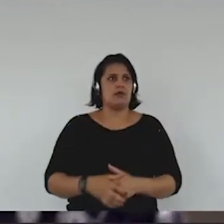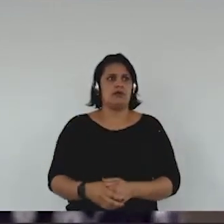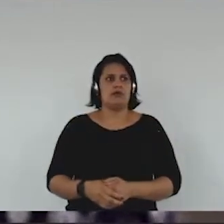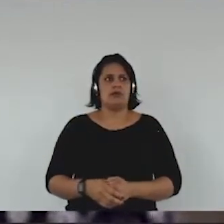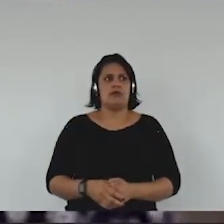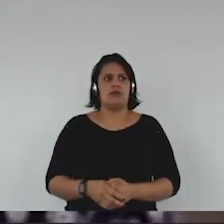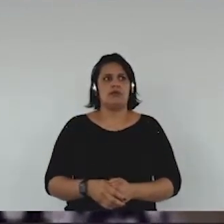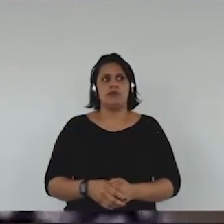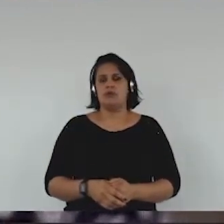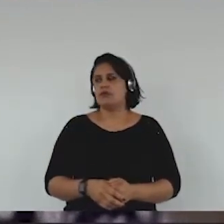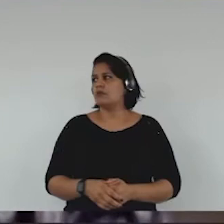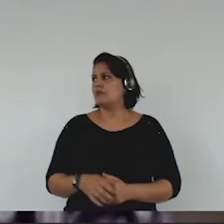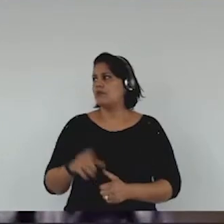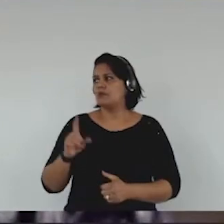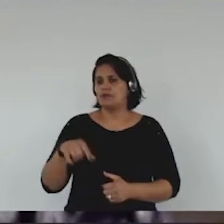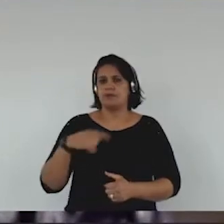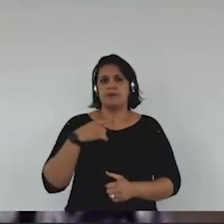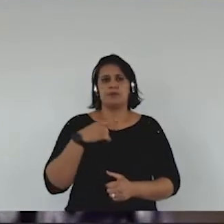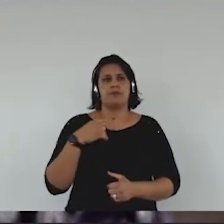corriam